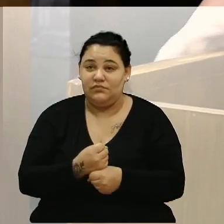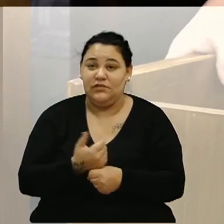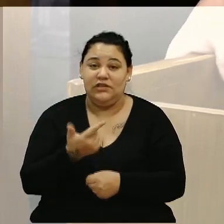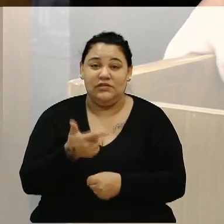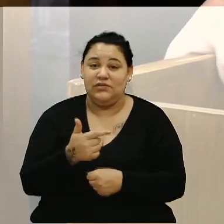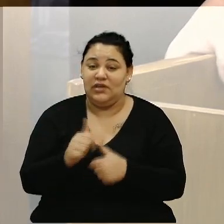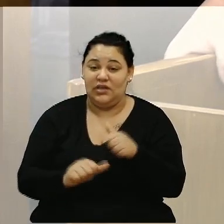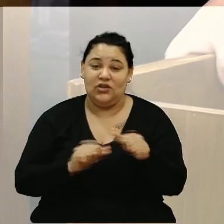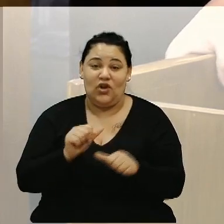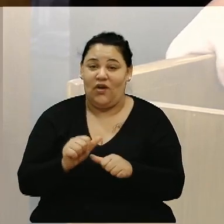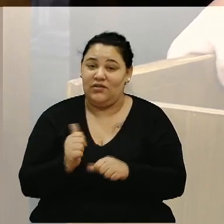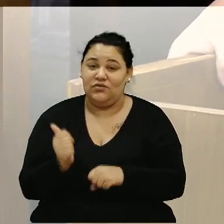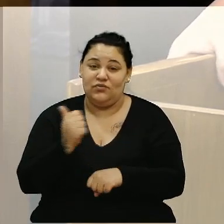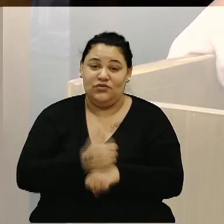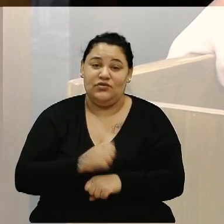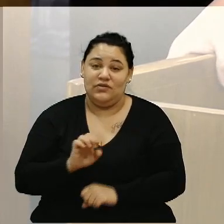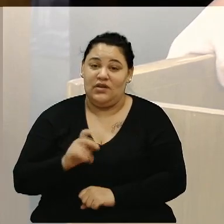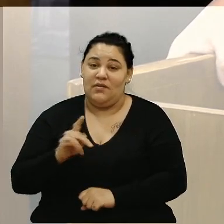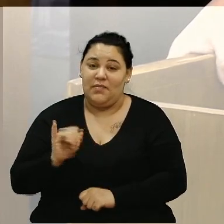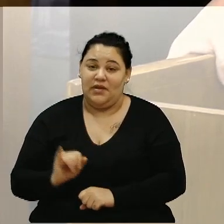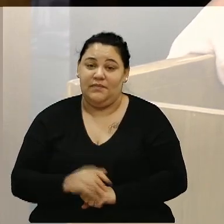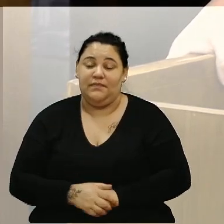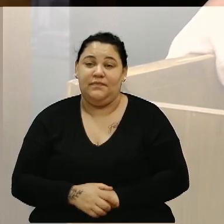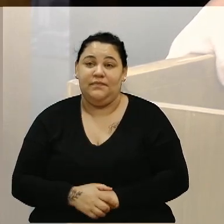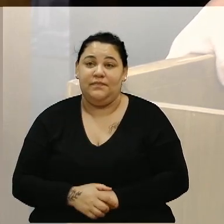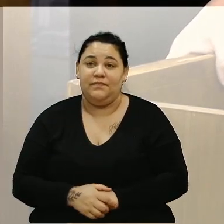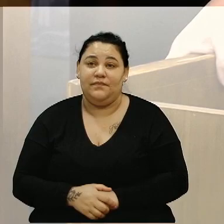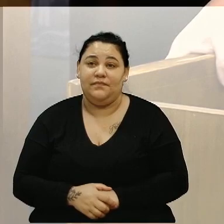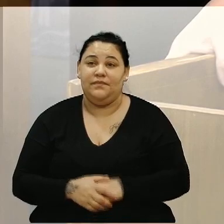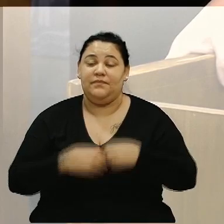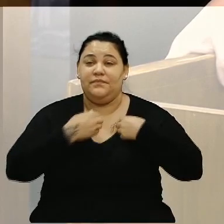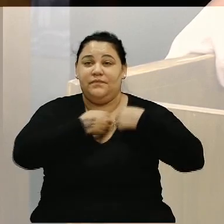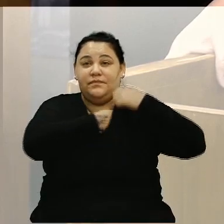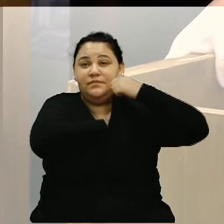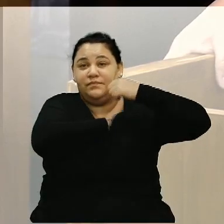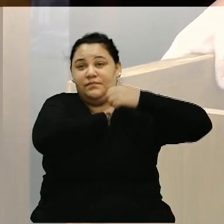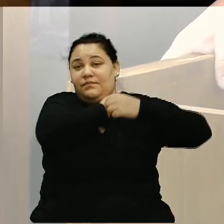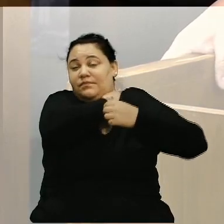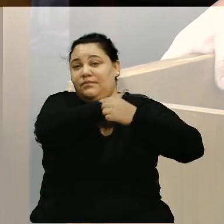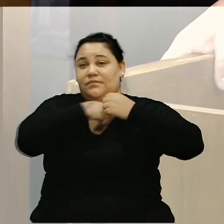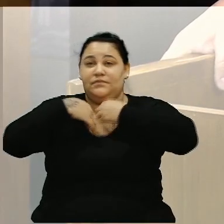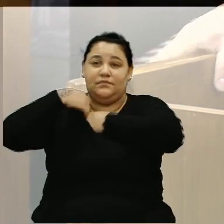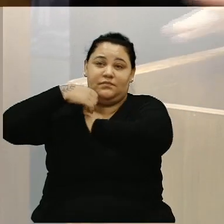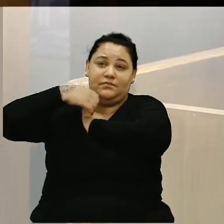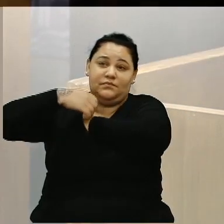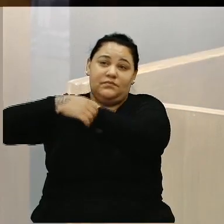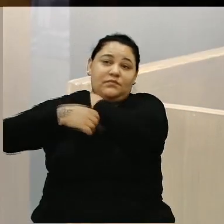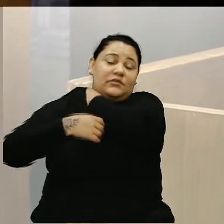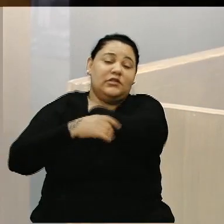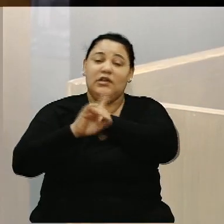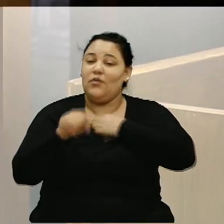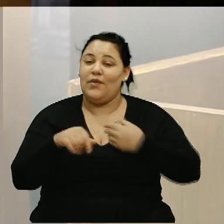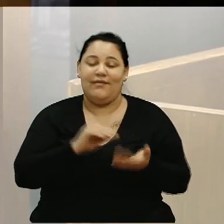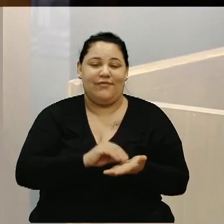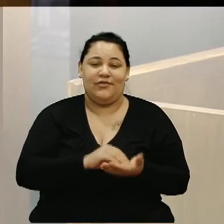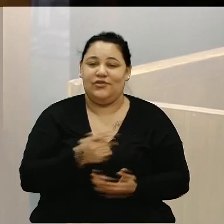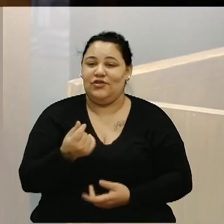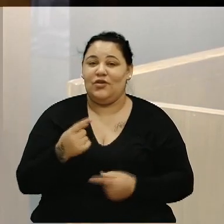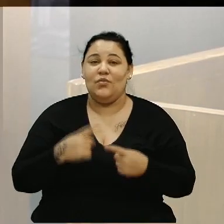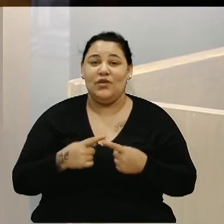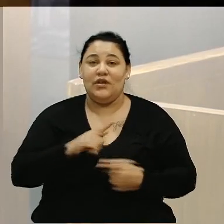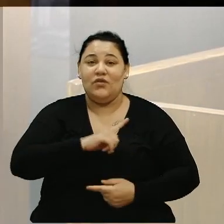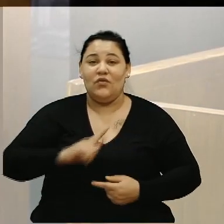troca, a substituição dos seus EPIs. Mas eu chamo a atenção, não é falta de dinheiro, porque o governo